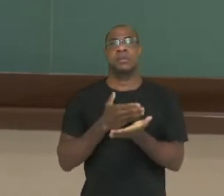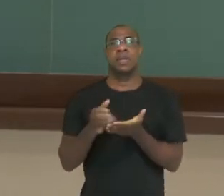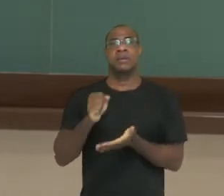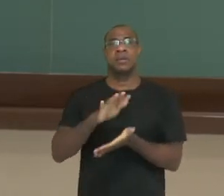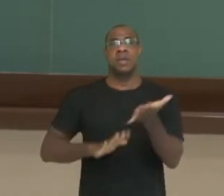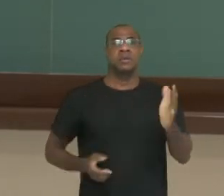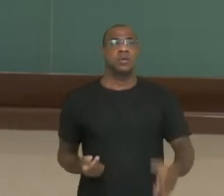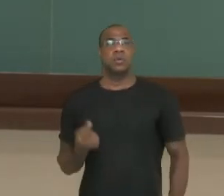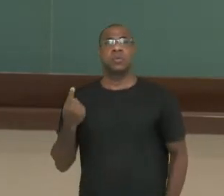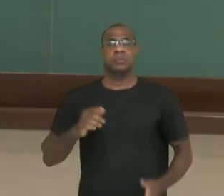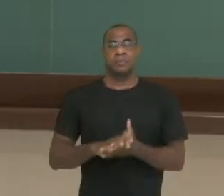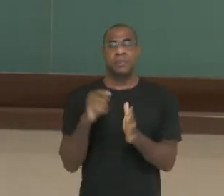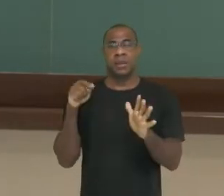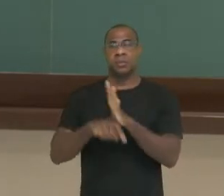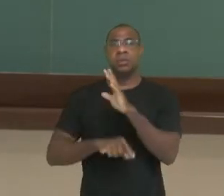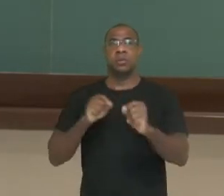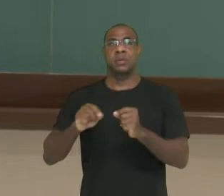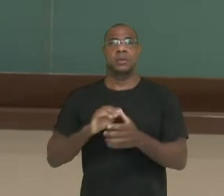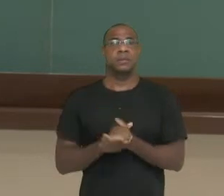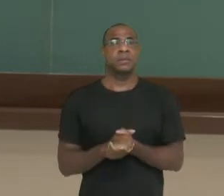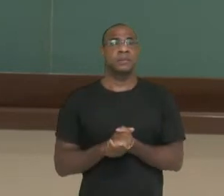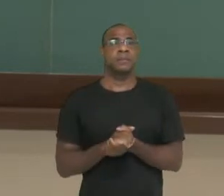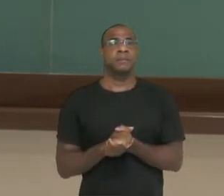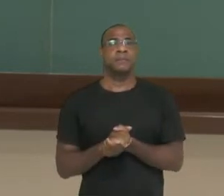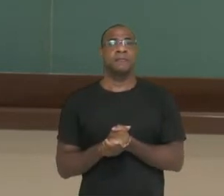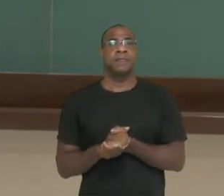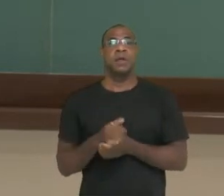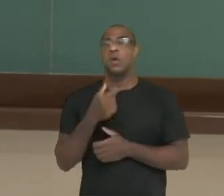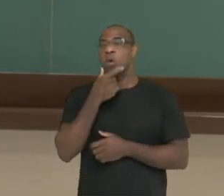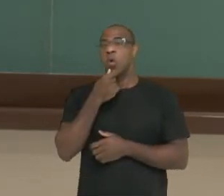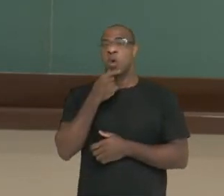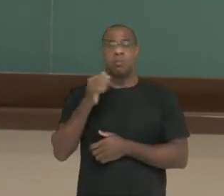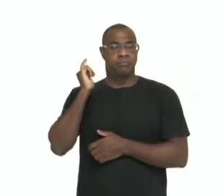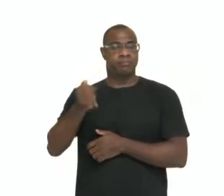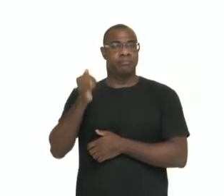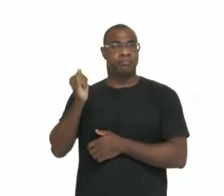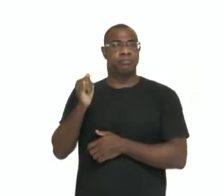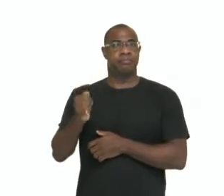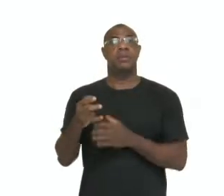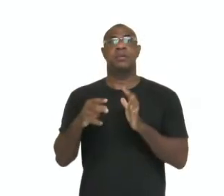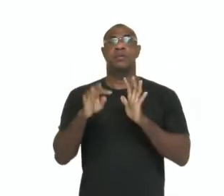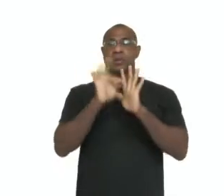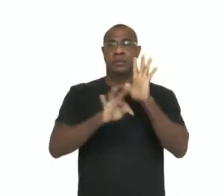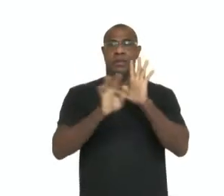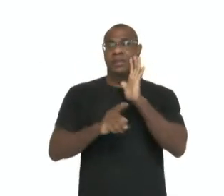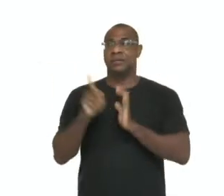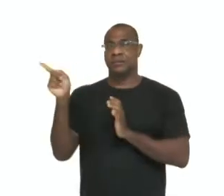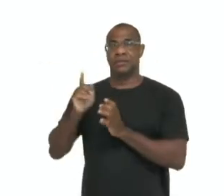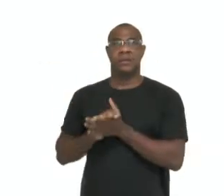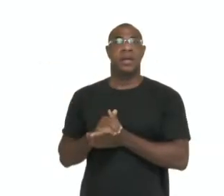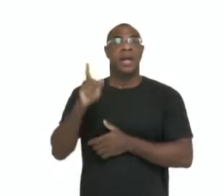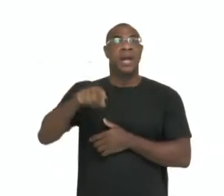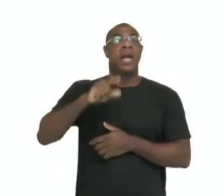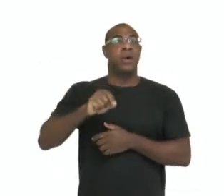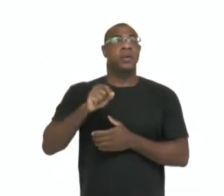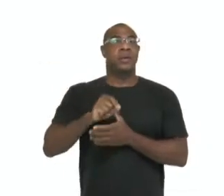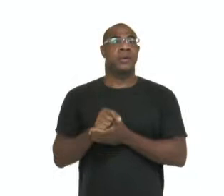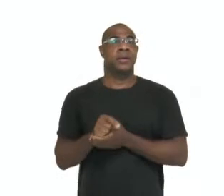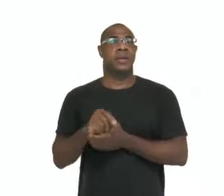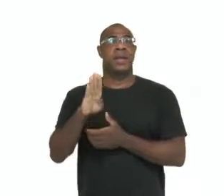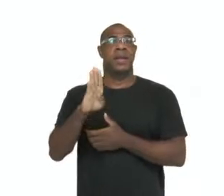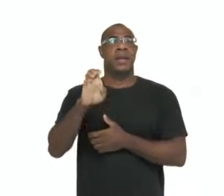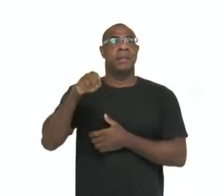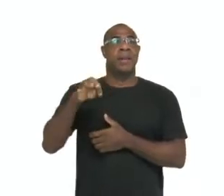nosso estudo, pergunta assim: o narrador de Dom Casmurro é o Bentinho, nome